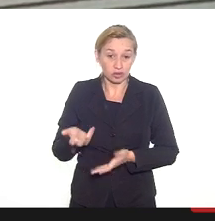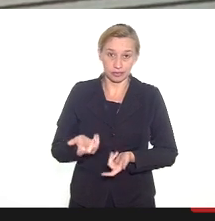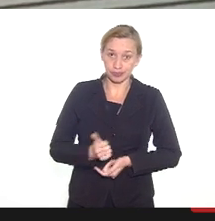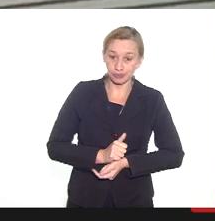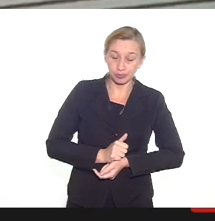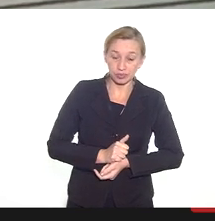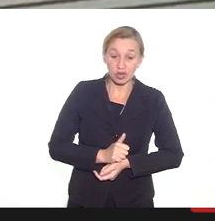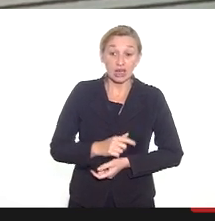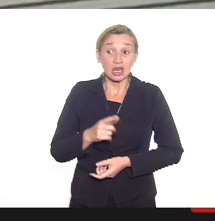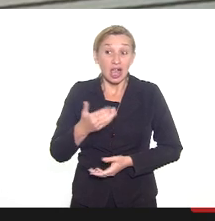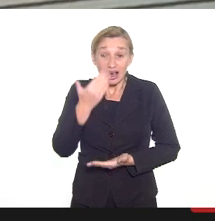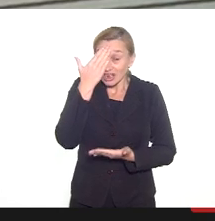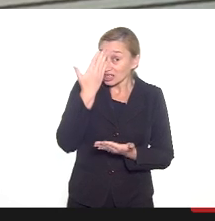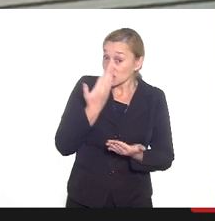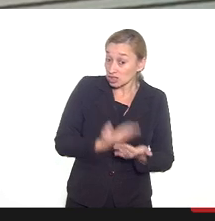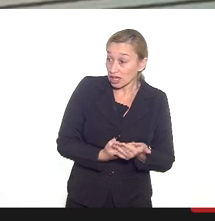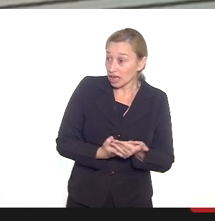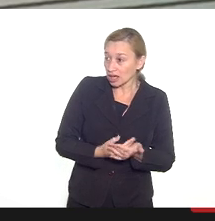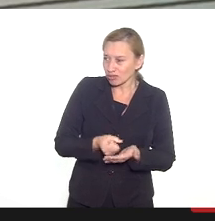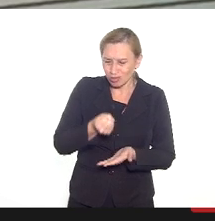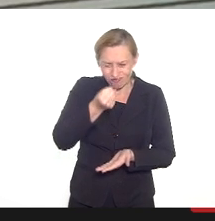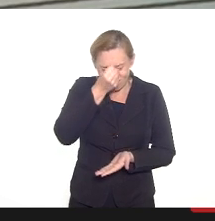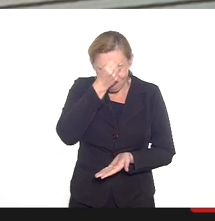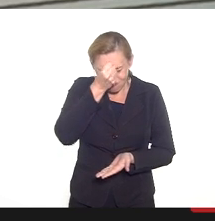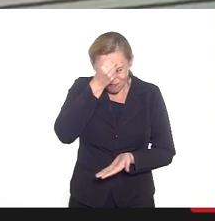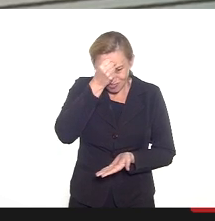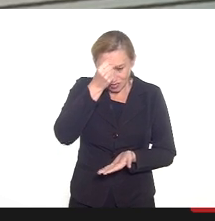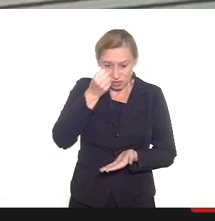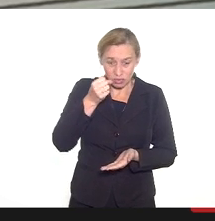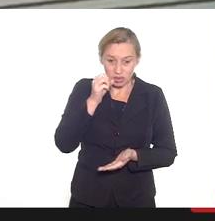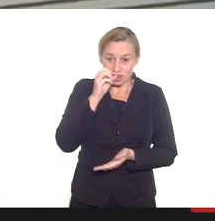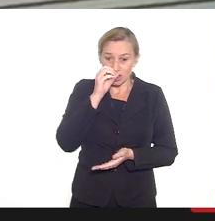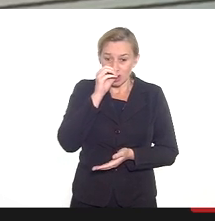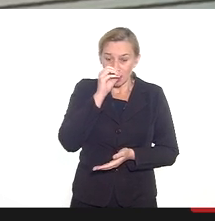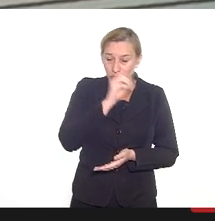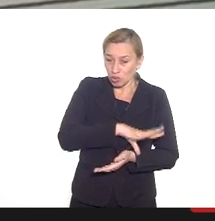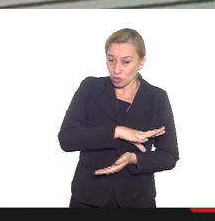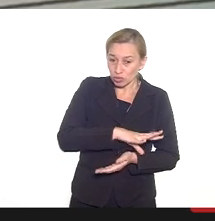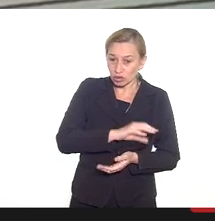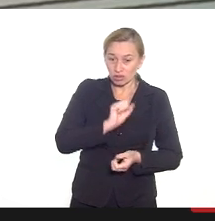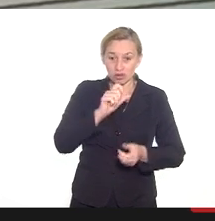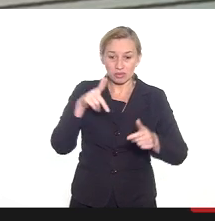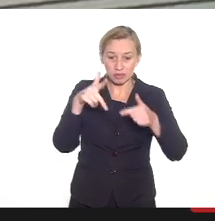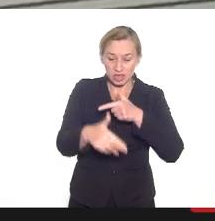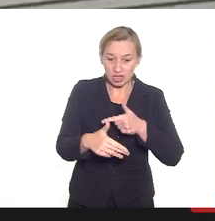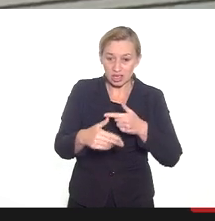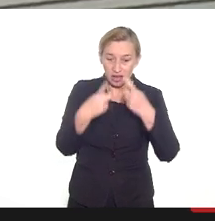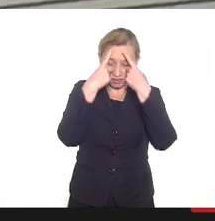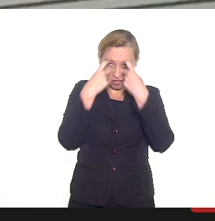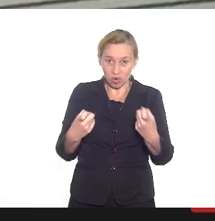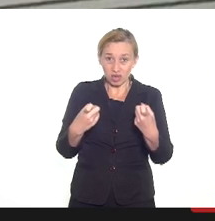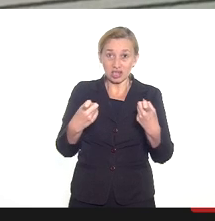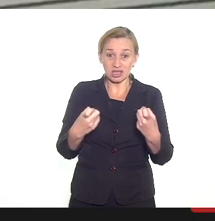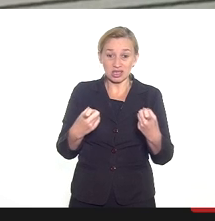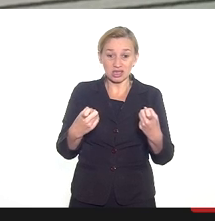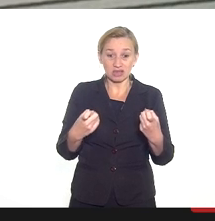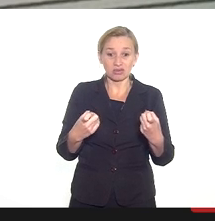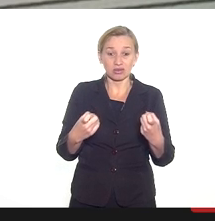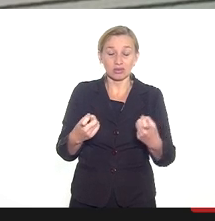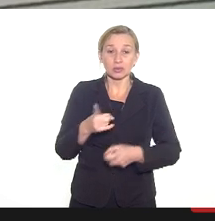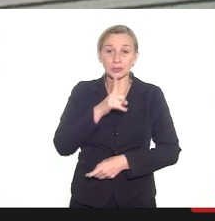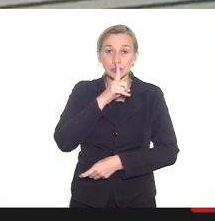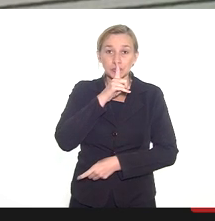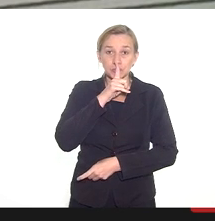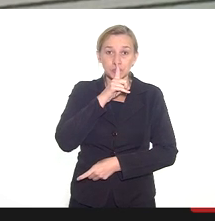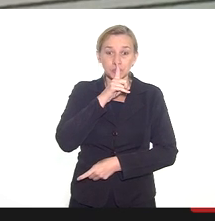Ela tenta acreditar no arrependimento. Como todo abuso que não é compreendido e interrompido, a violência é potencializada no silêncio.